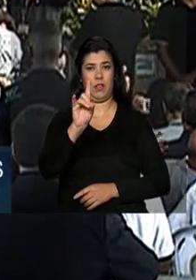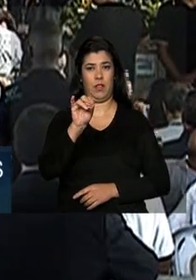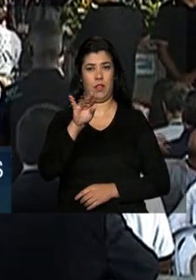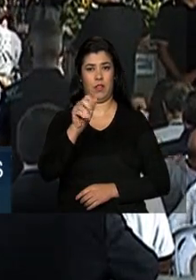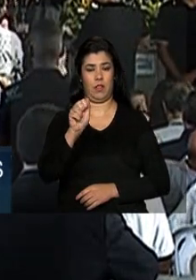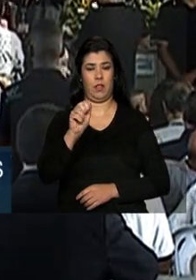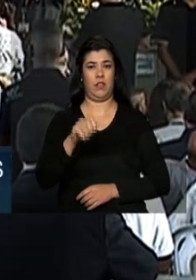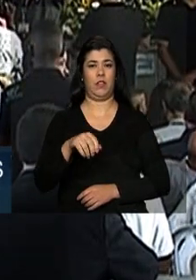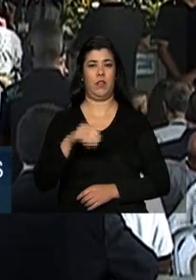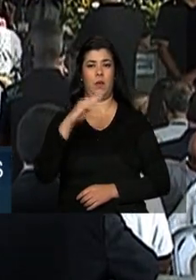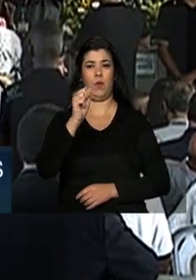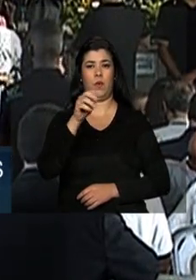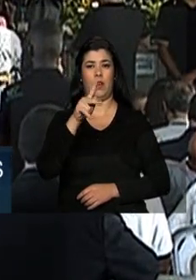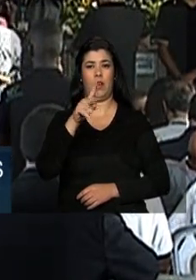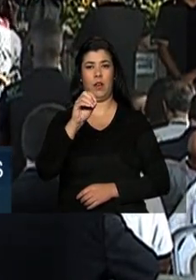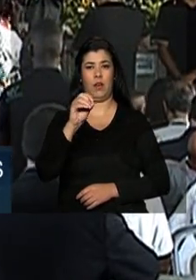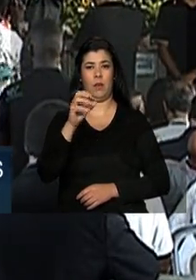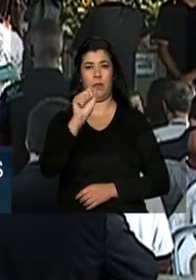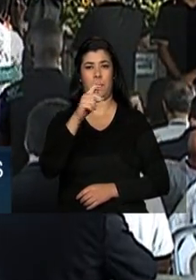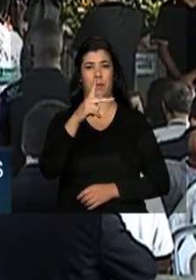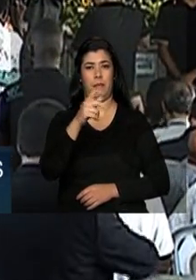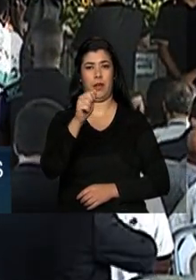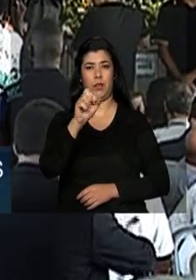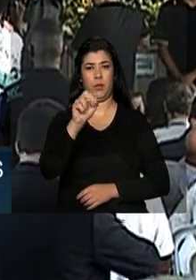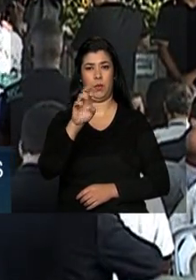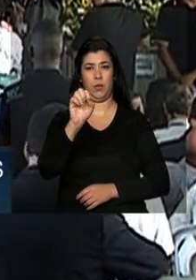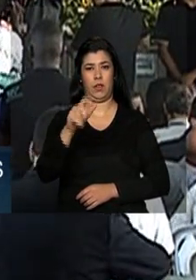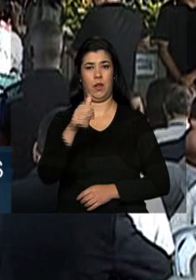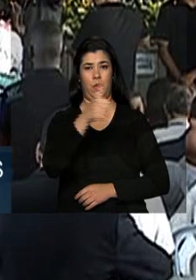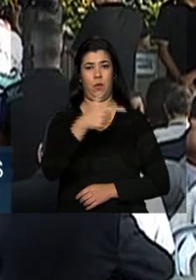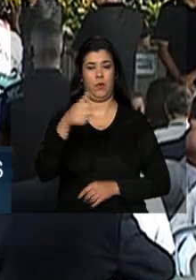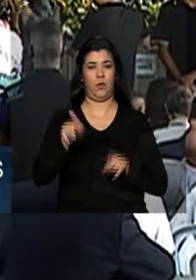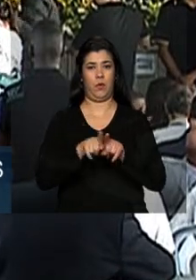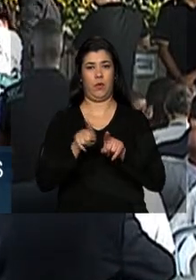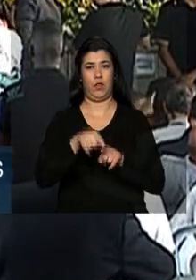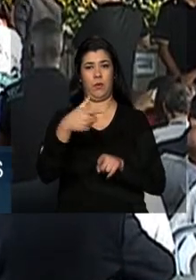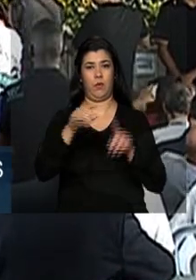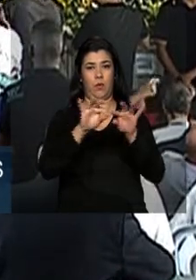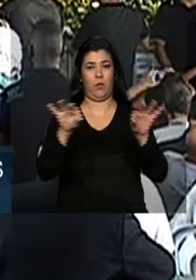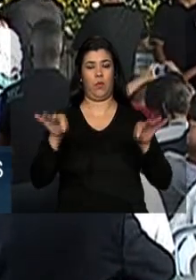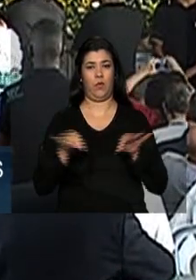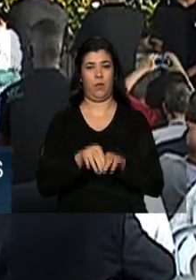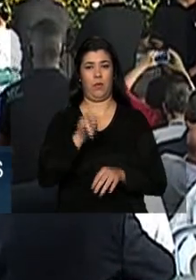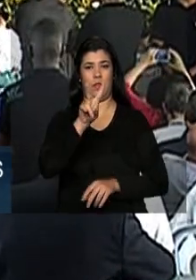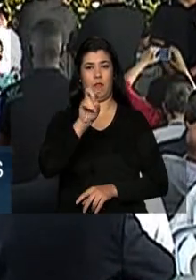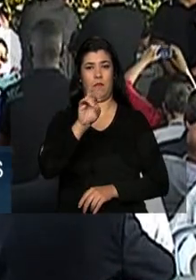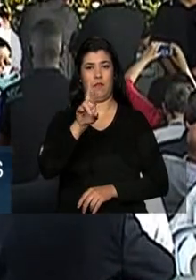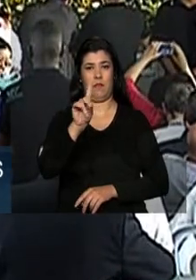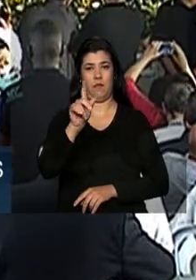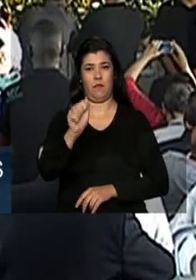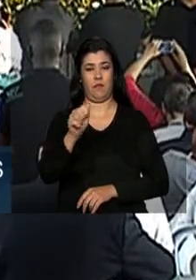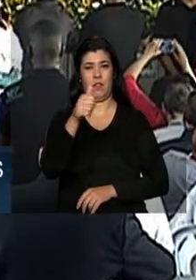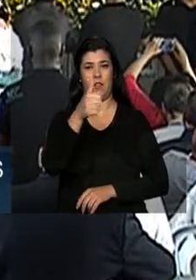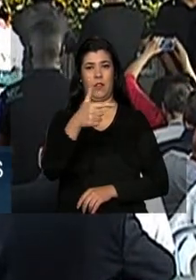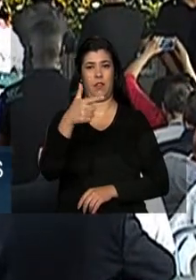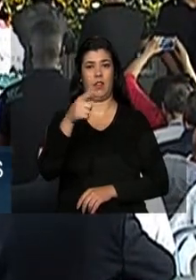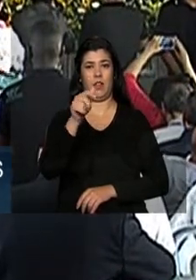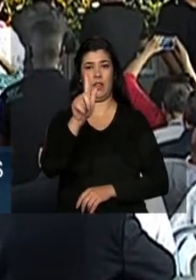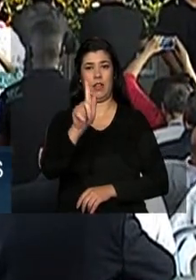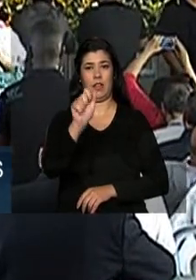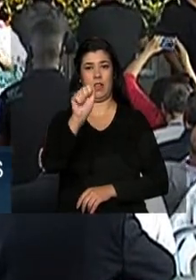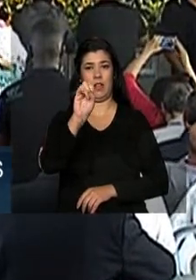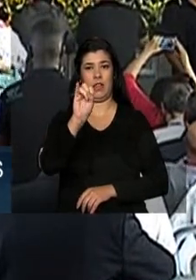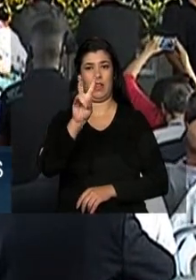do Passoaré 1 e 2 e Vivenda das Gaivotas e vão beneficiar mais de 6 mil